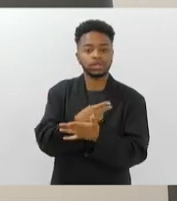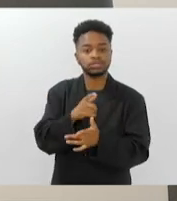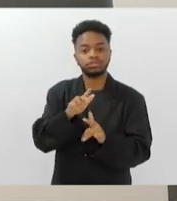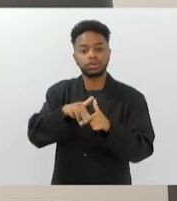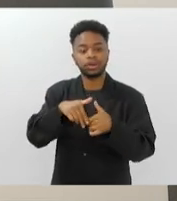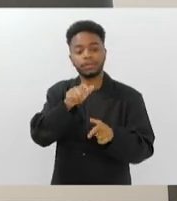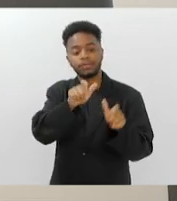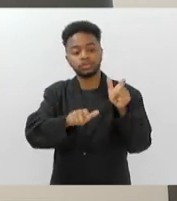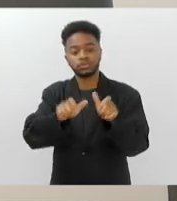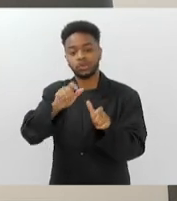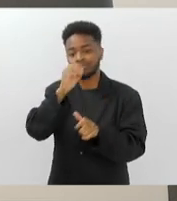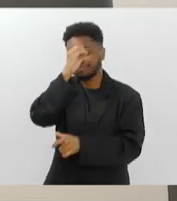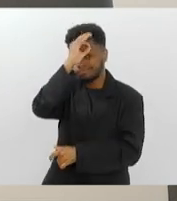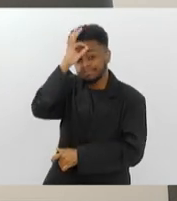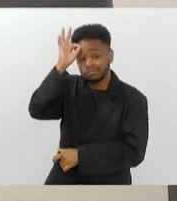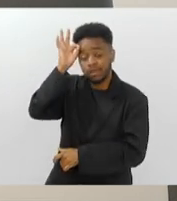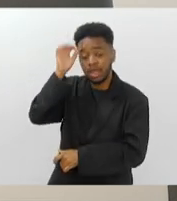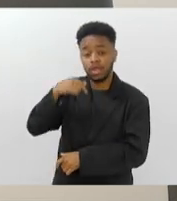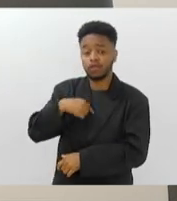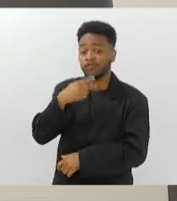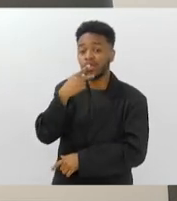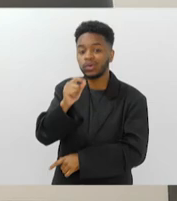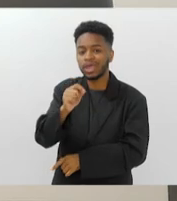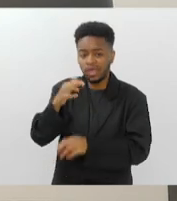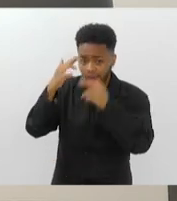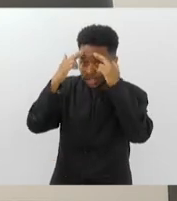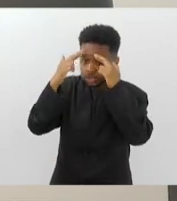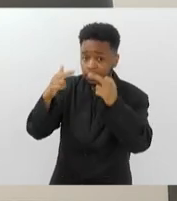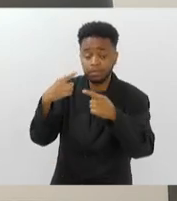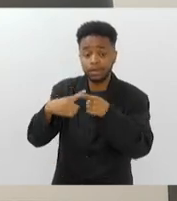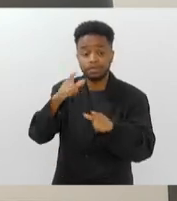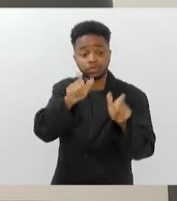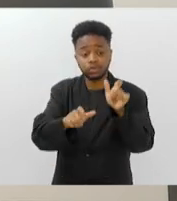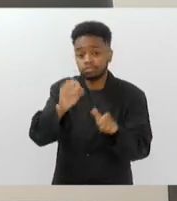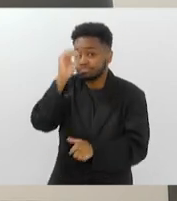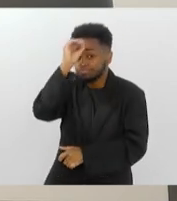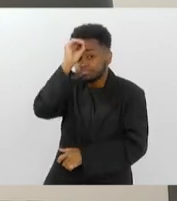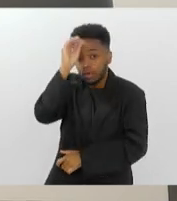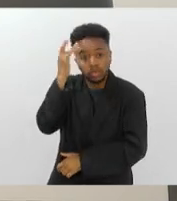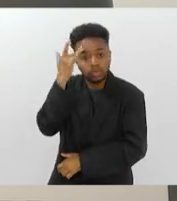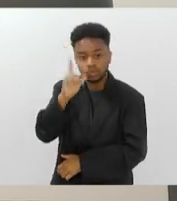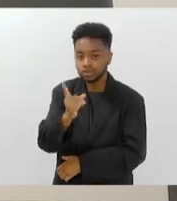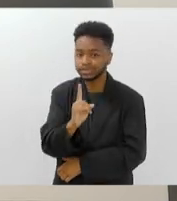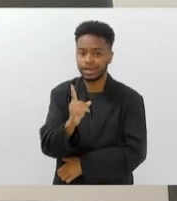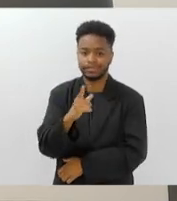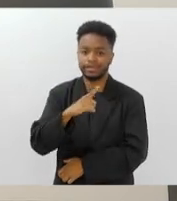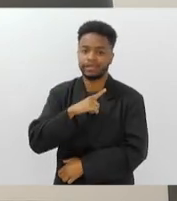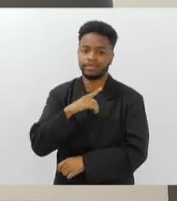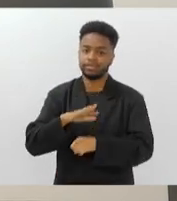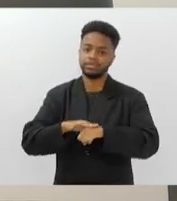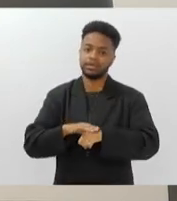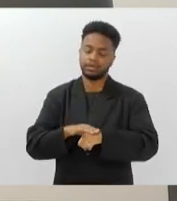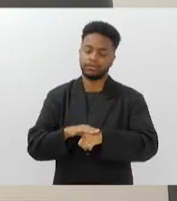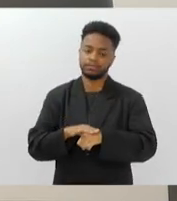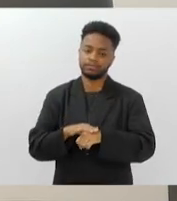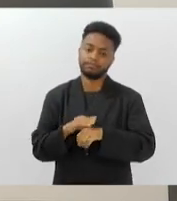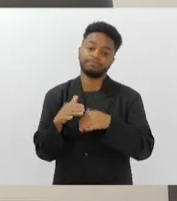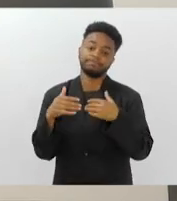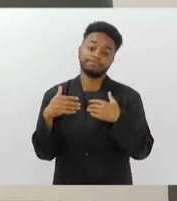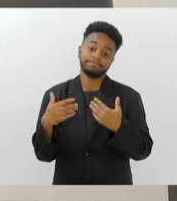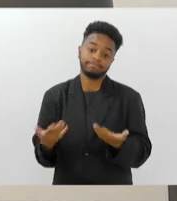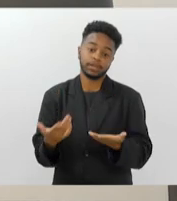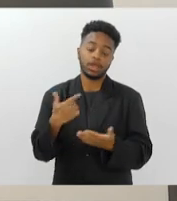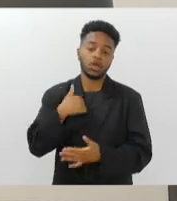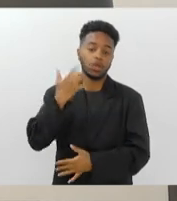e falo isso de uma maneira respeitosa do desconhecimento dessa doença Então eu acho que